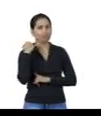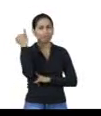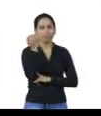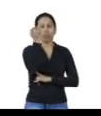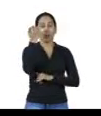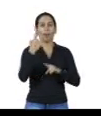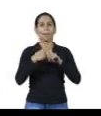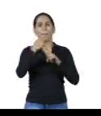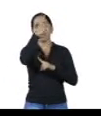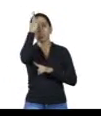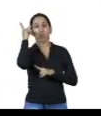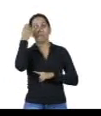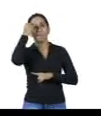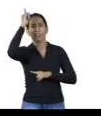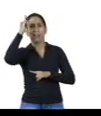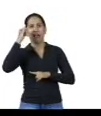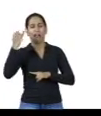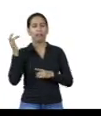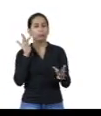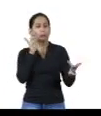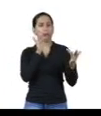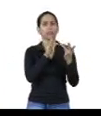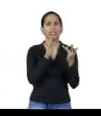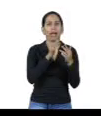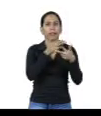de máquinas ou equipamentos.